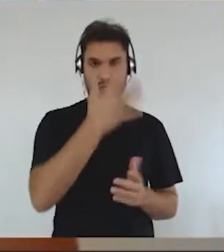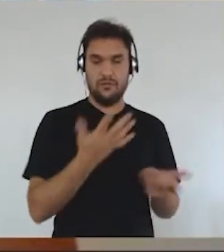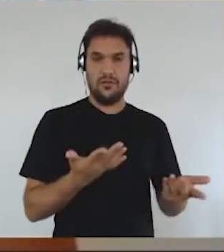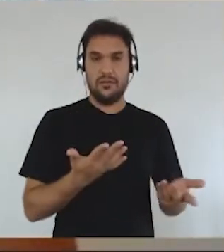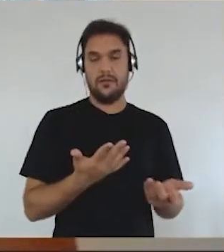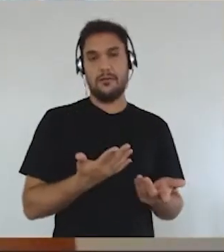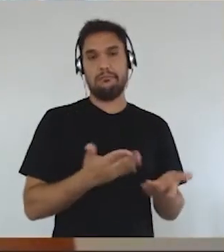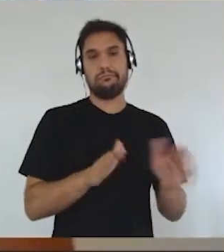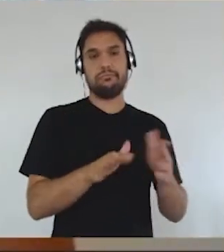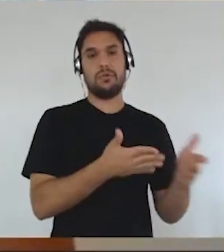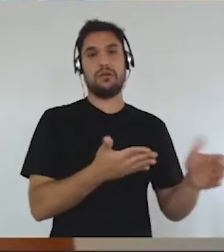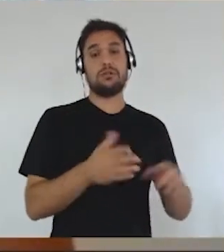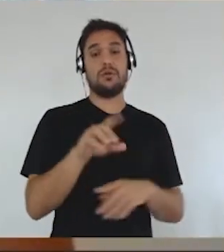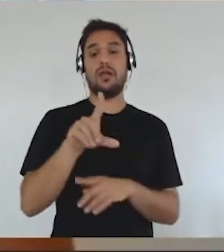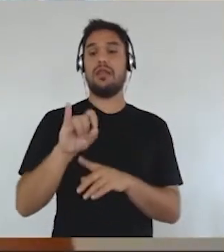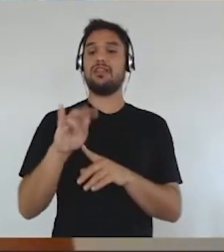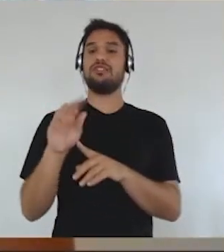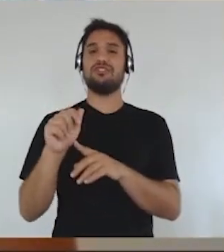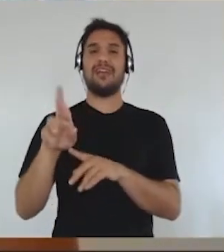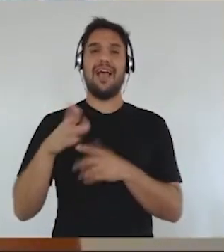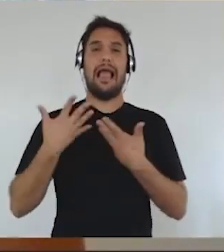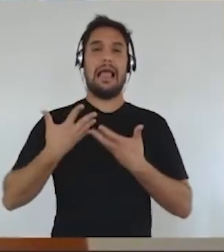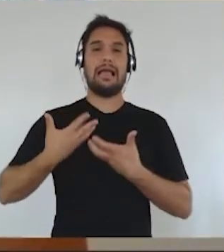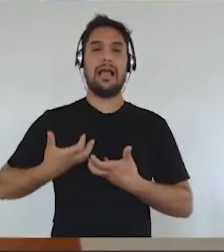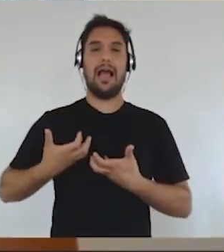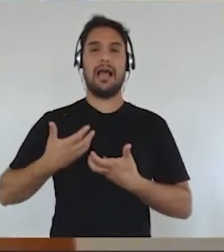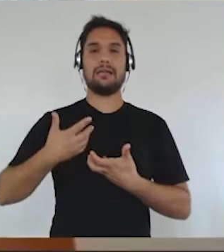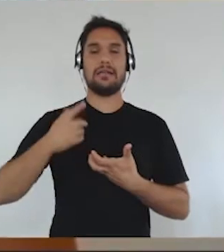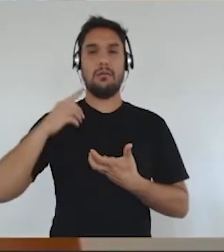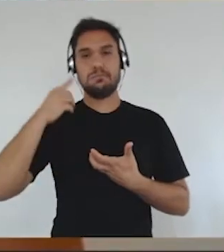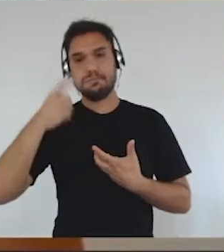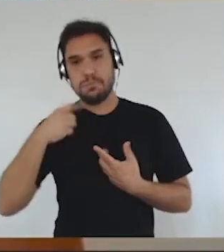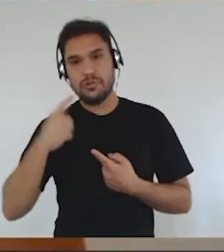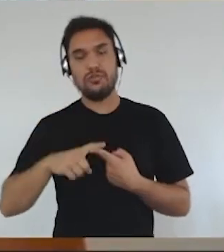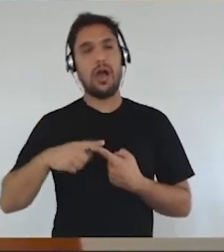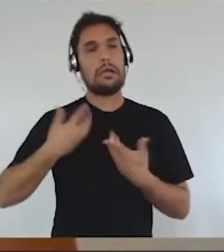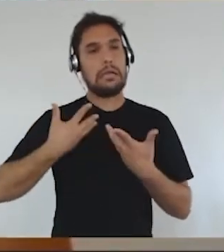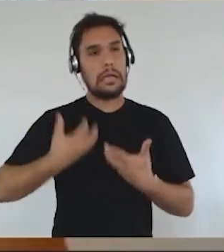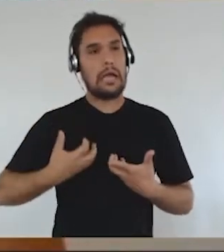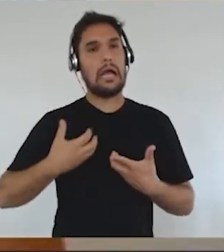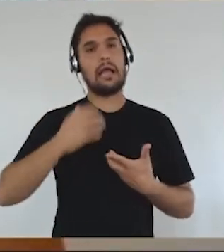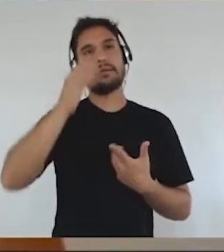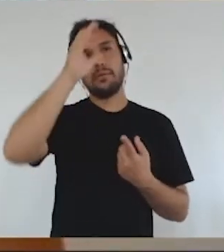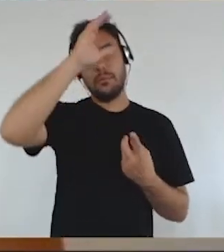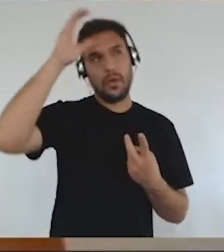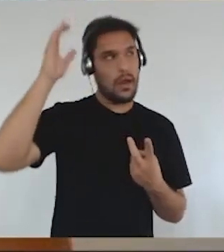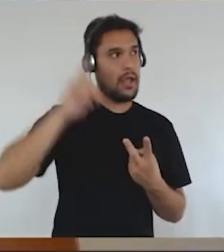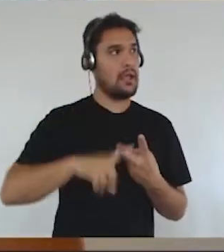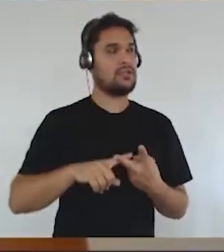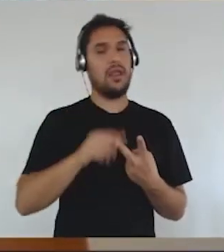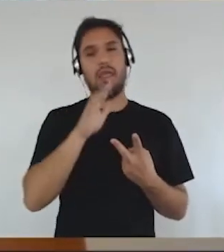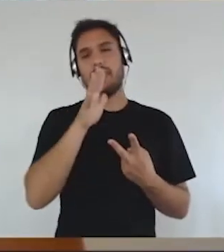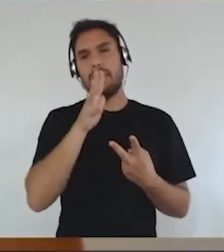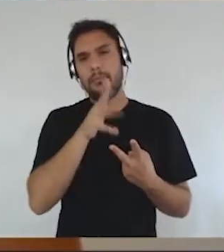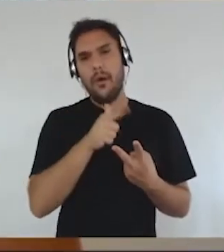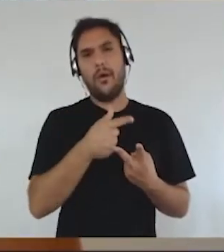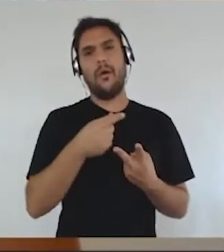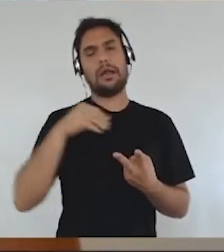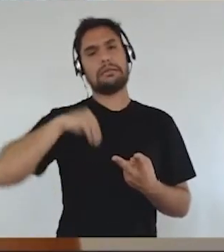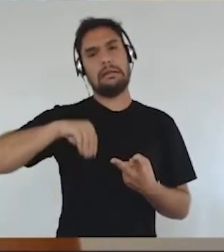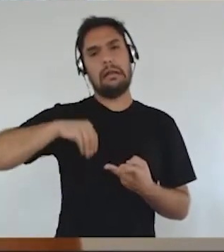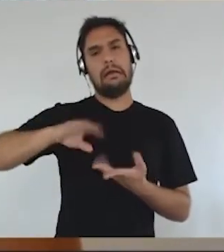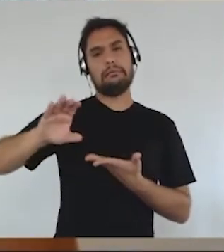gente? Porque litigar cansa para o advogado, cansa para o cliente, demora muito para receber